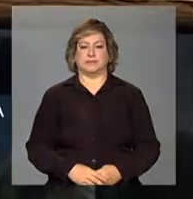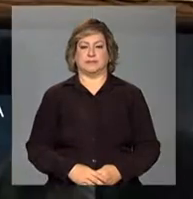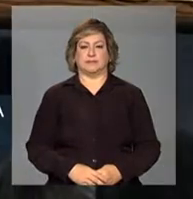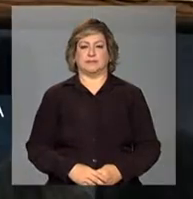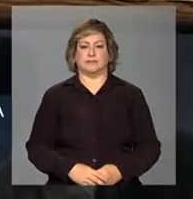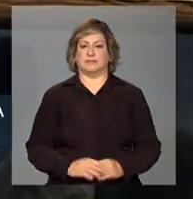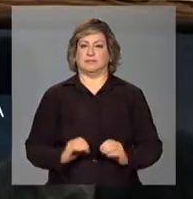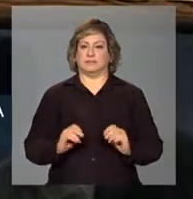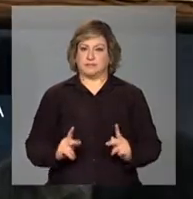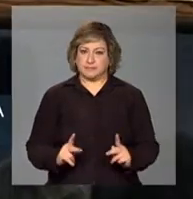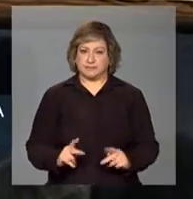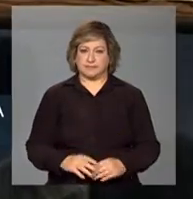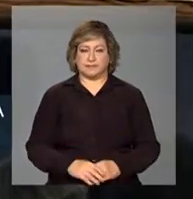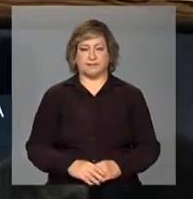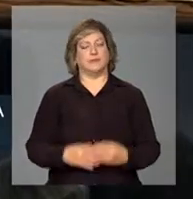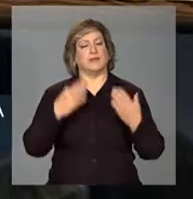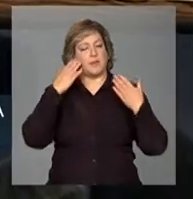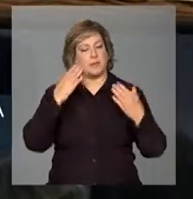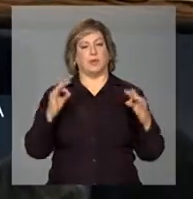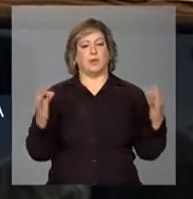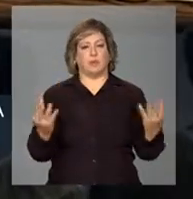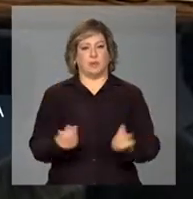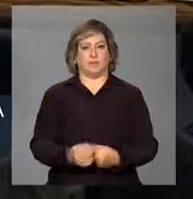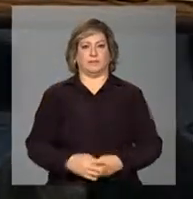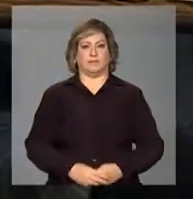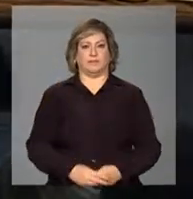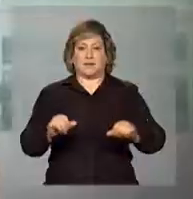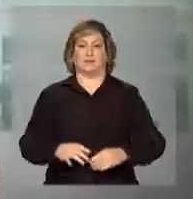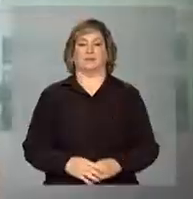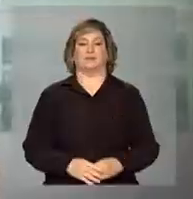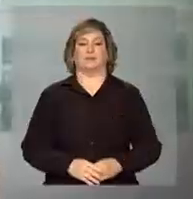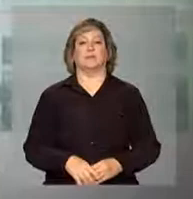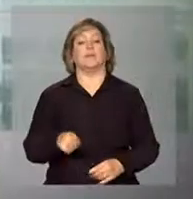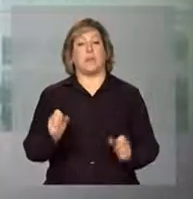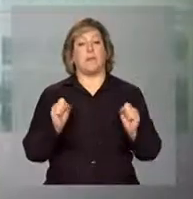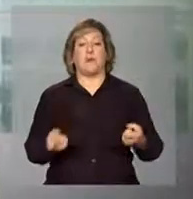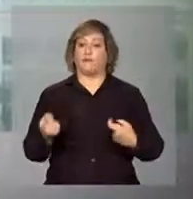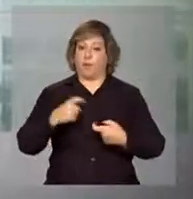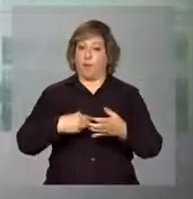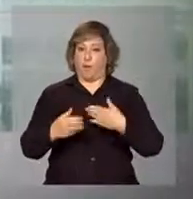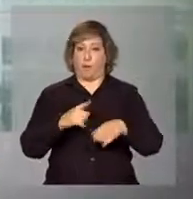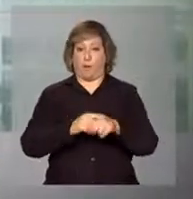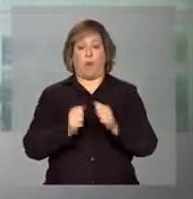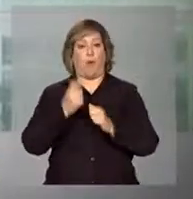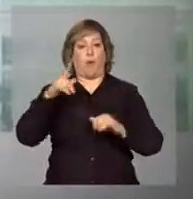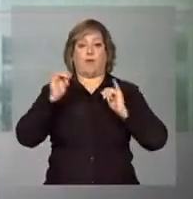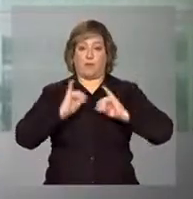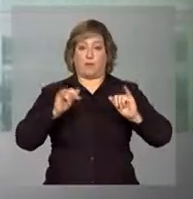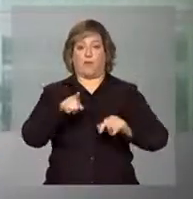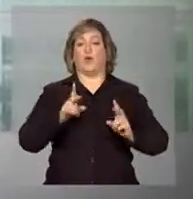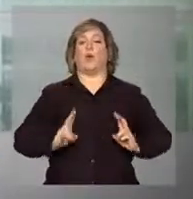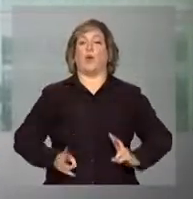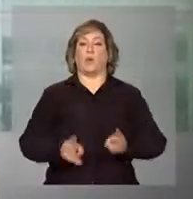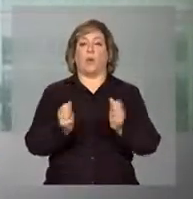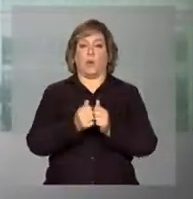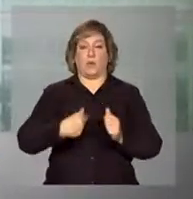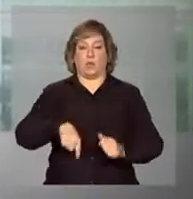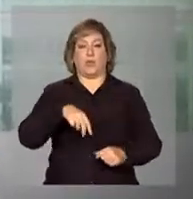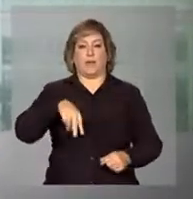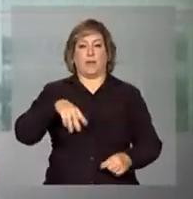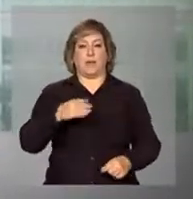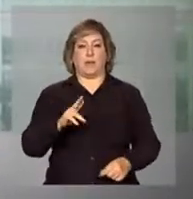amor obrigado a todos podemos voltar a qualquer momento com outras informações